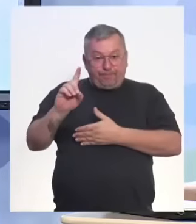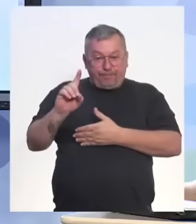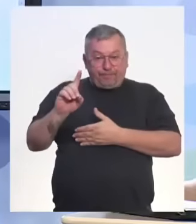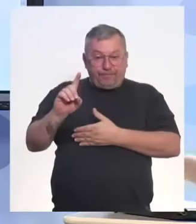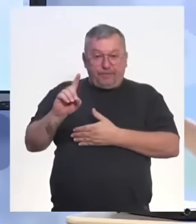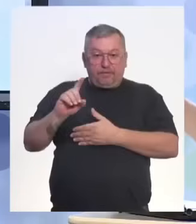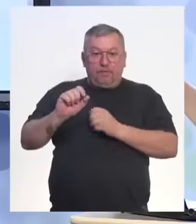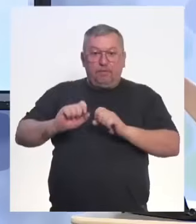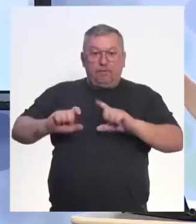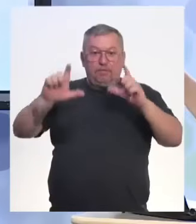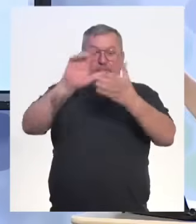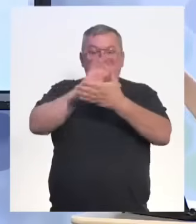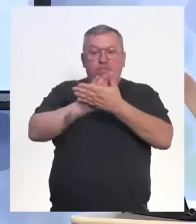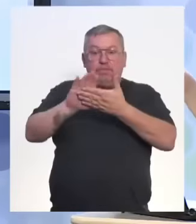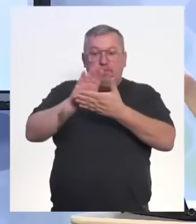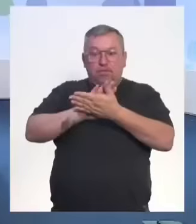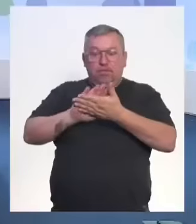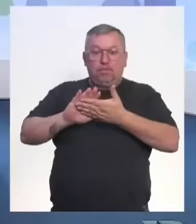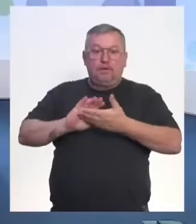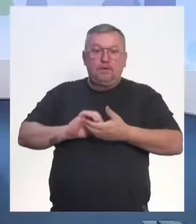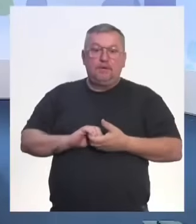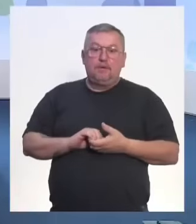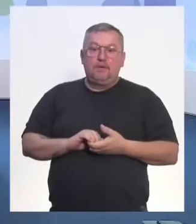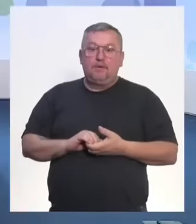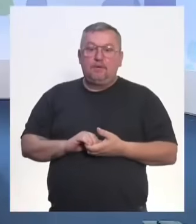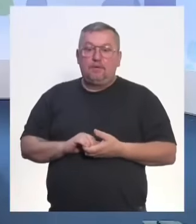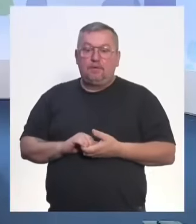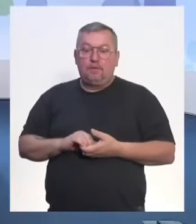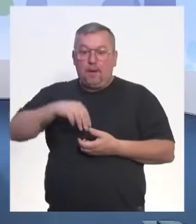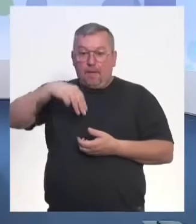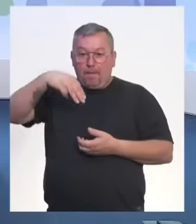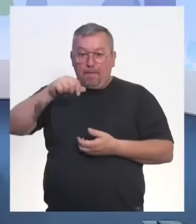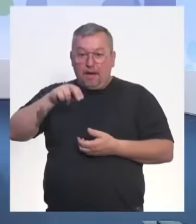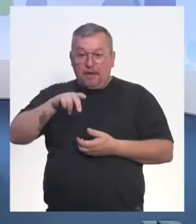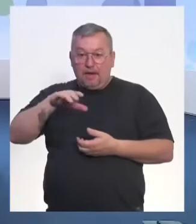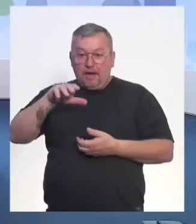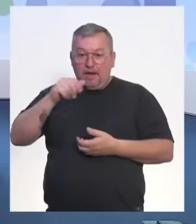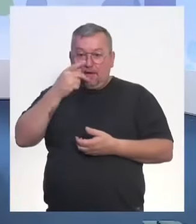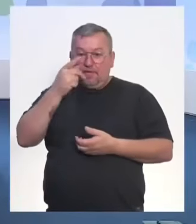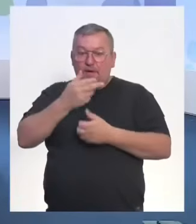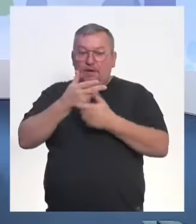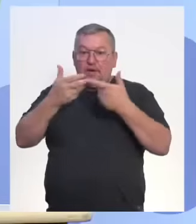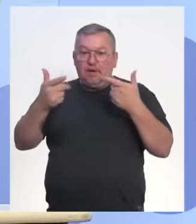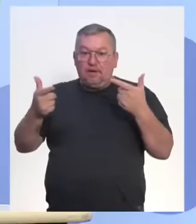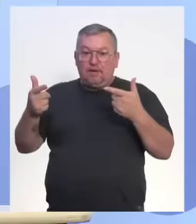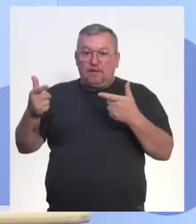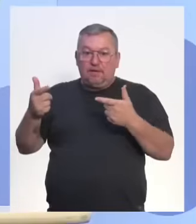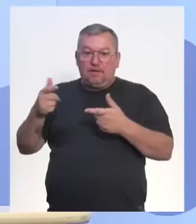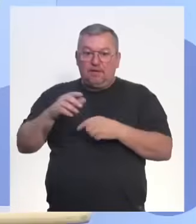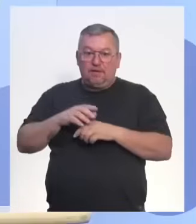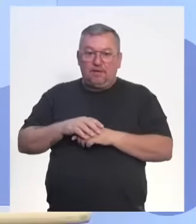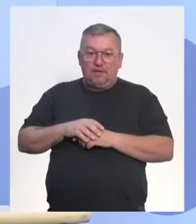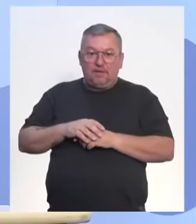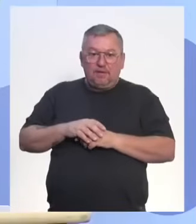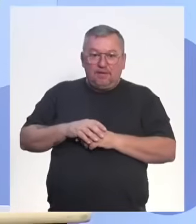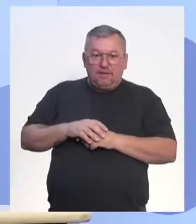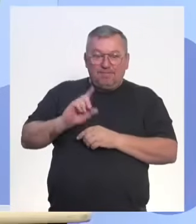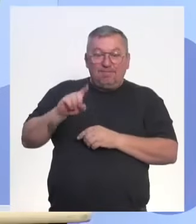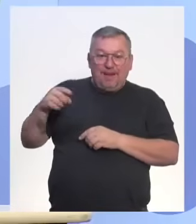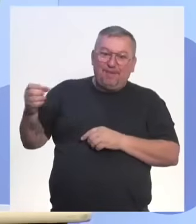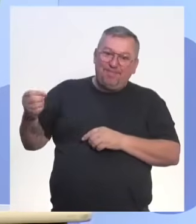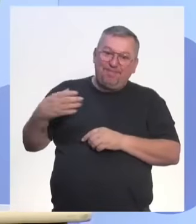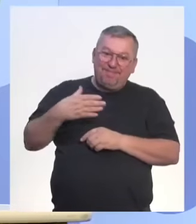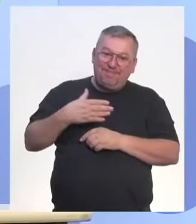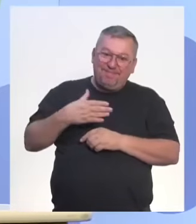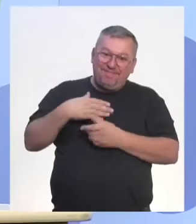colocar aí na telinha a Deixa eu definição. só te falar uma coisa. Pode A falar. Mariana está falando assim, meu Deus, essas coisas são bem óbvias. A